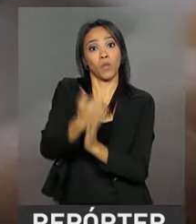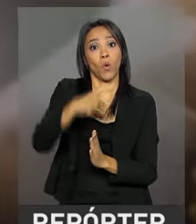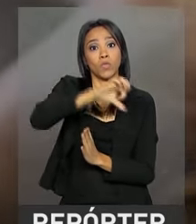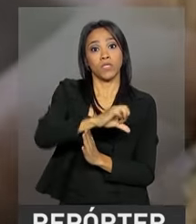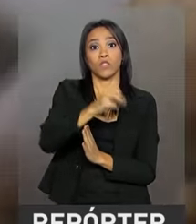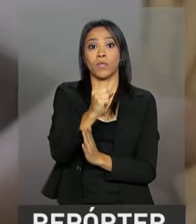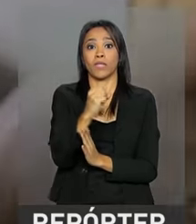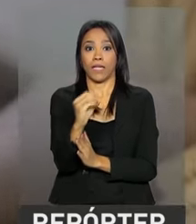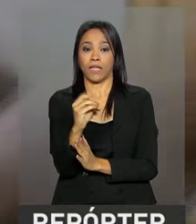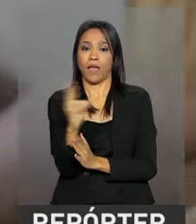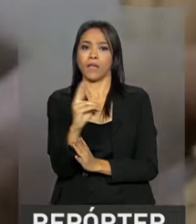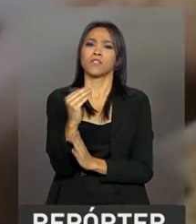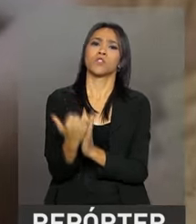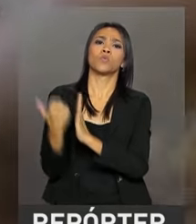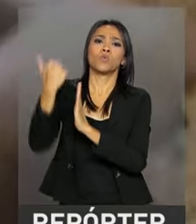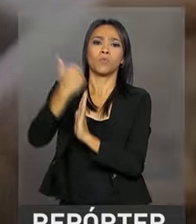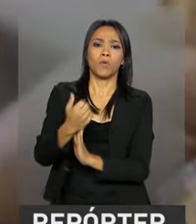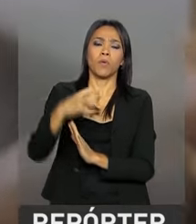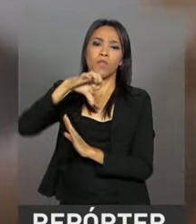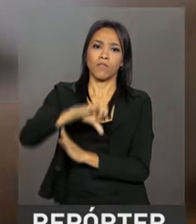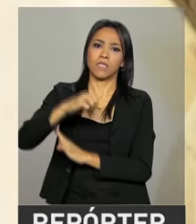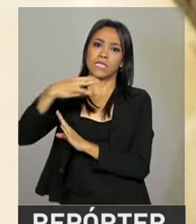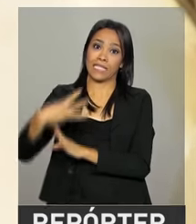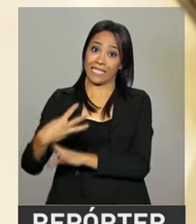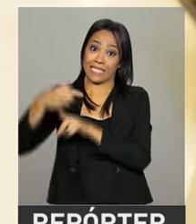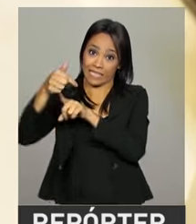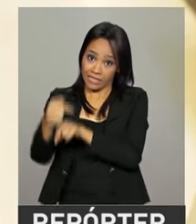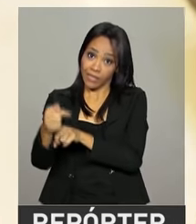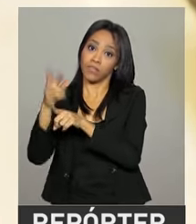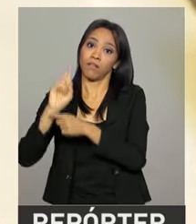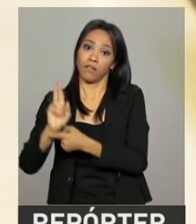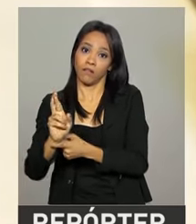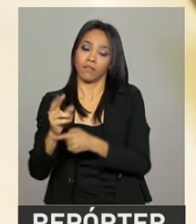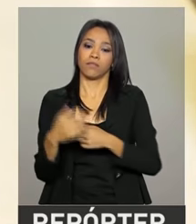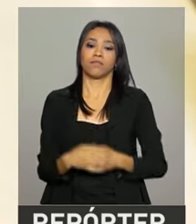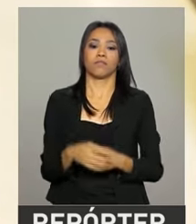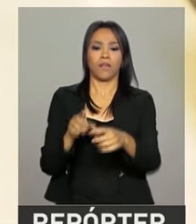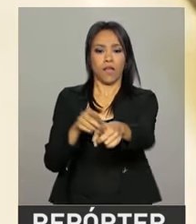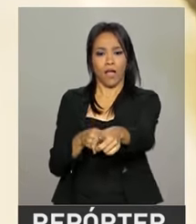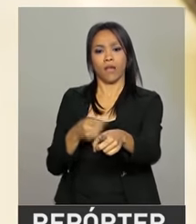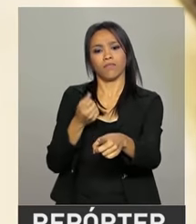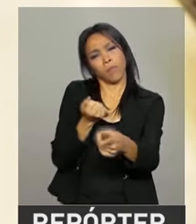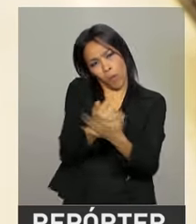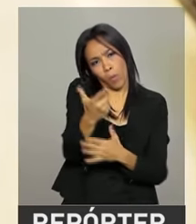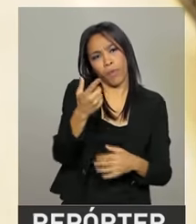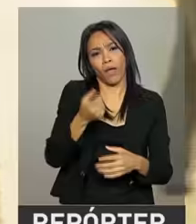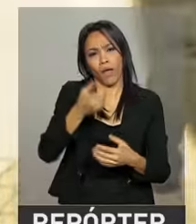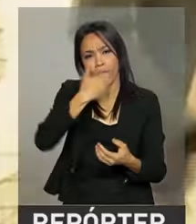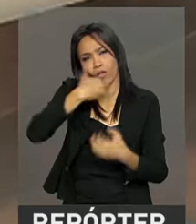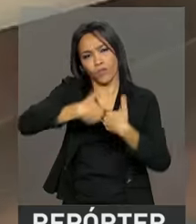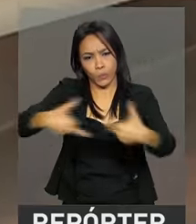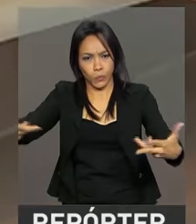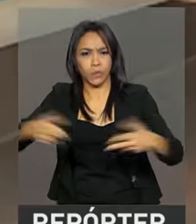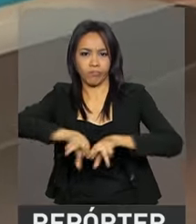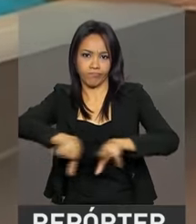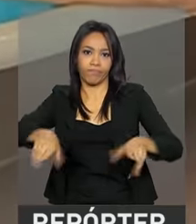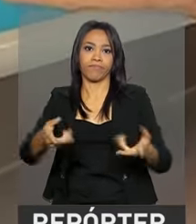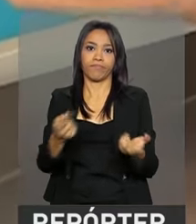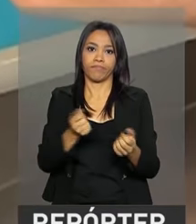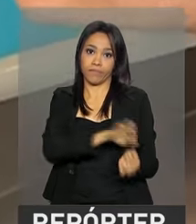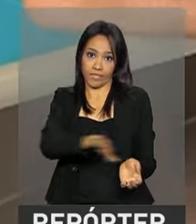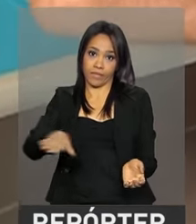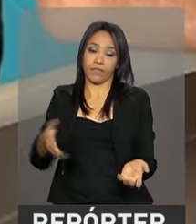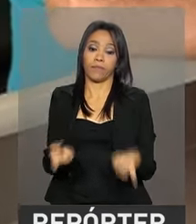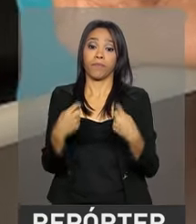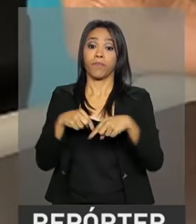880 para R 937 dá dá pelo menos iogurte umas frutinha PR as criança dá realmente não é